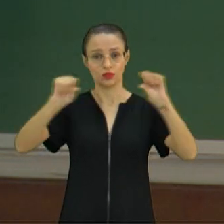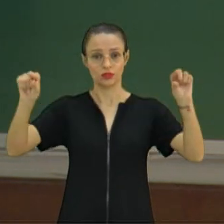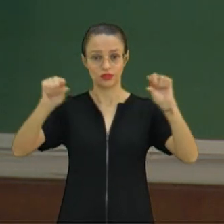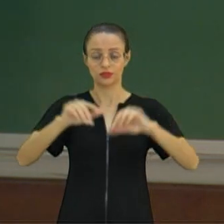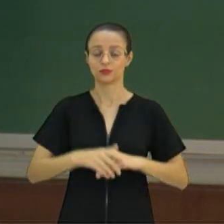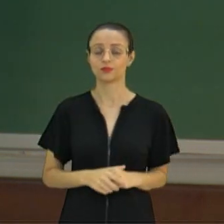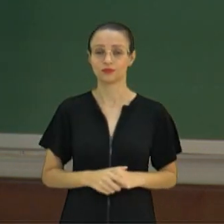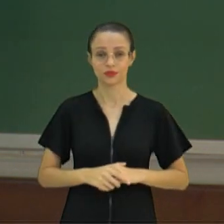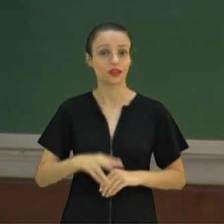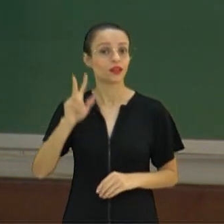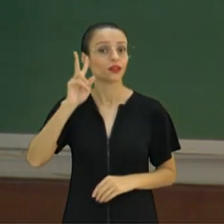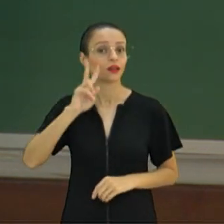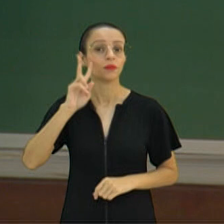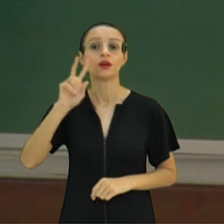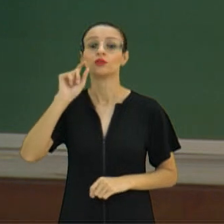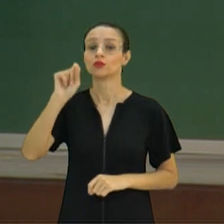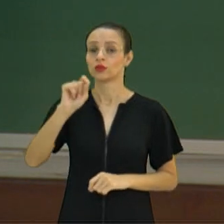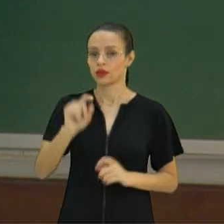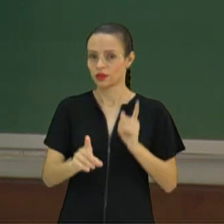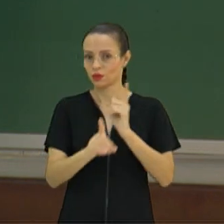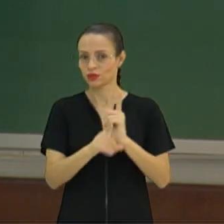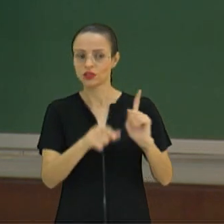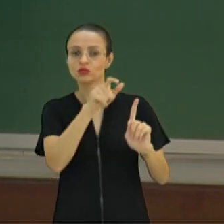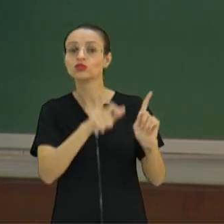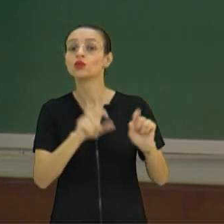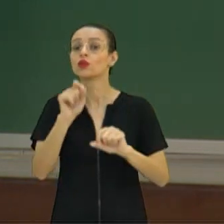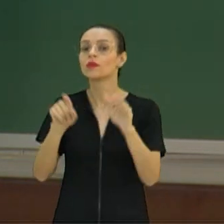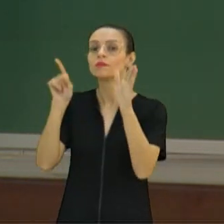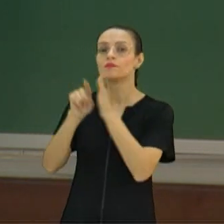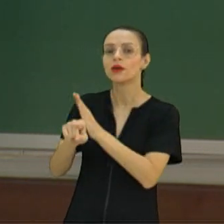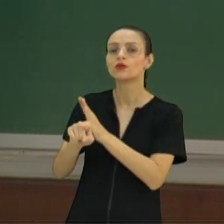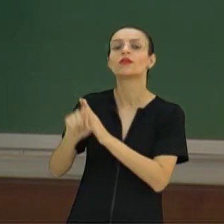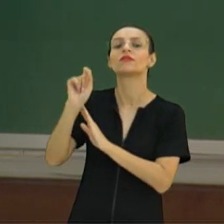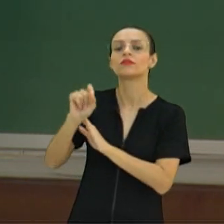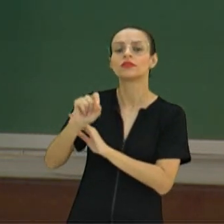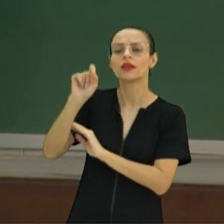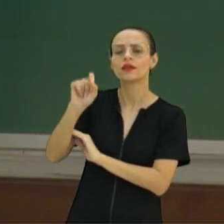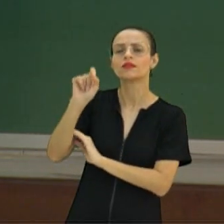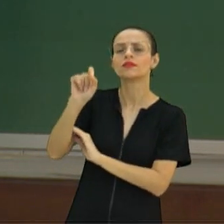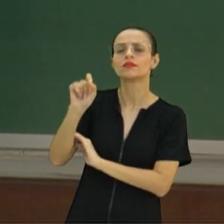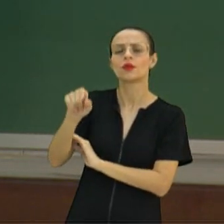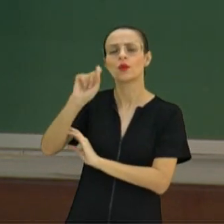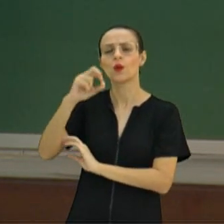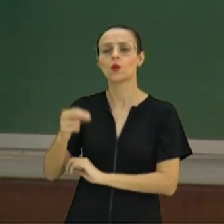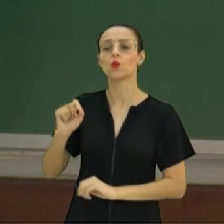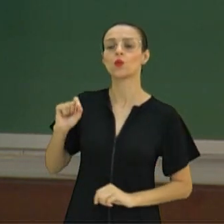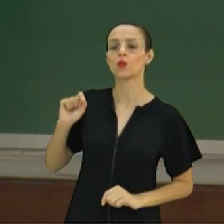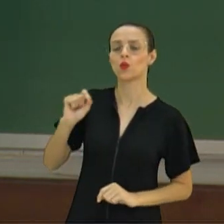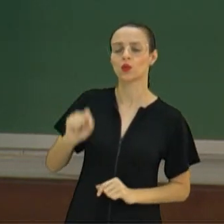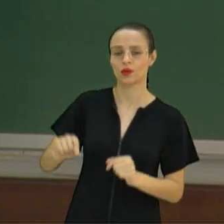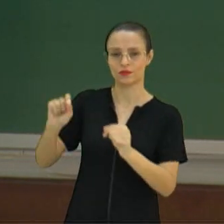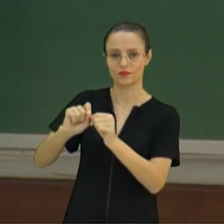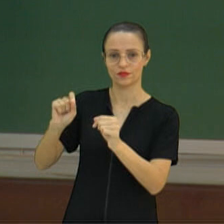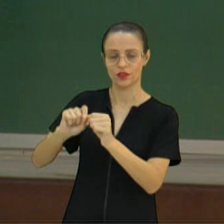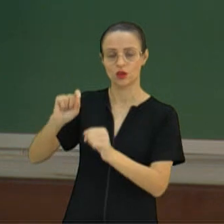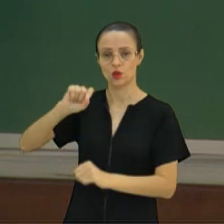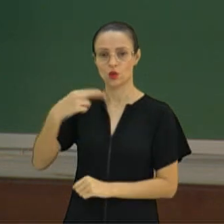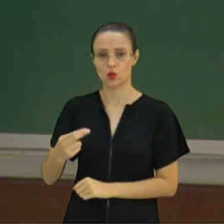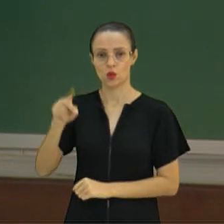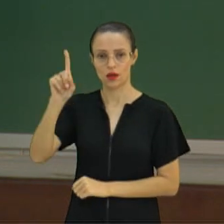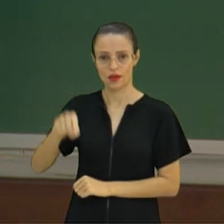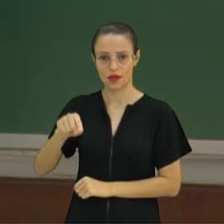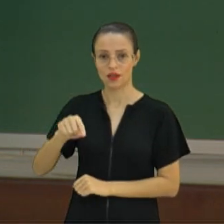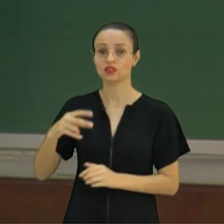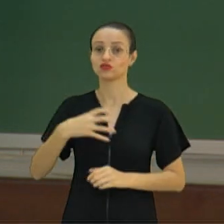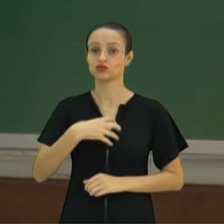destaque. Lembrando que, para encontrar o sujeito, você deve perguntar quem ou o que está realizando ou é aquela